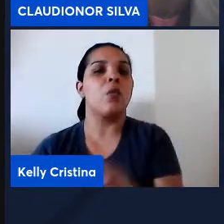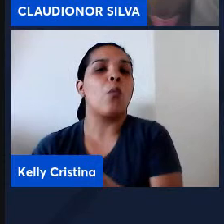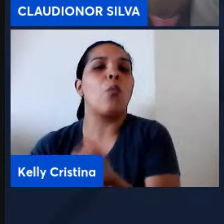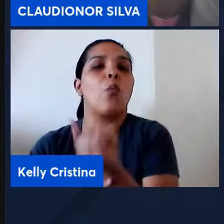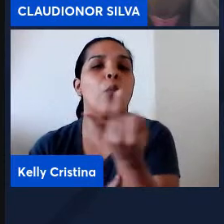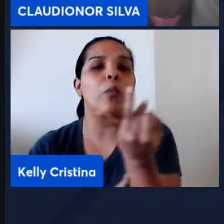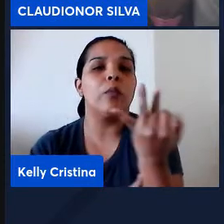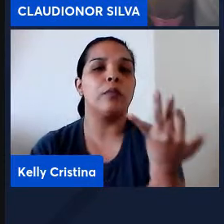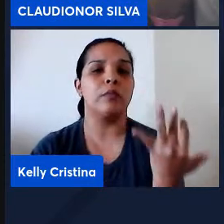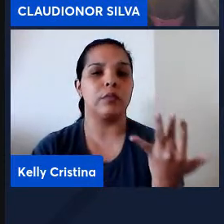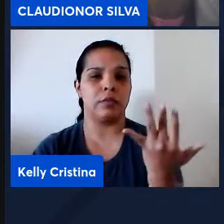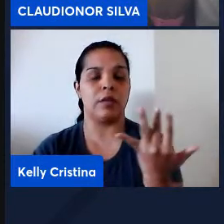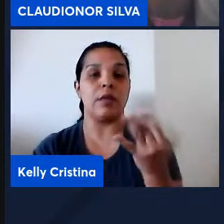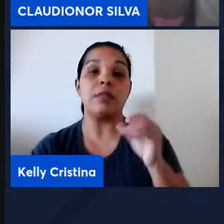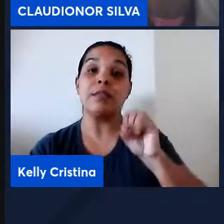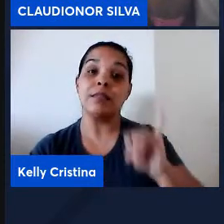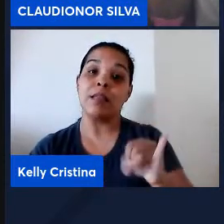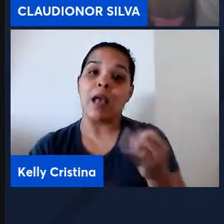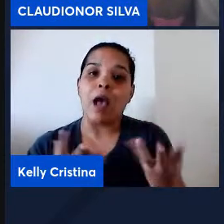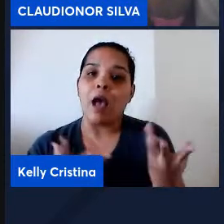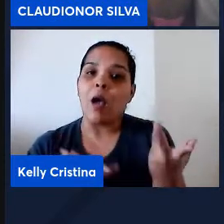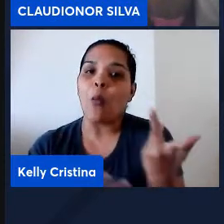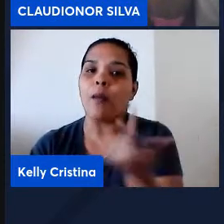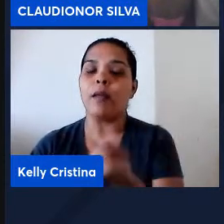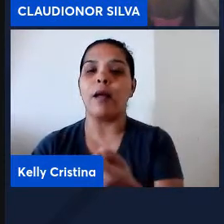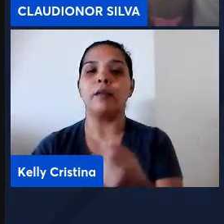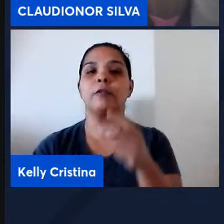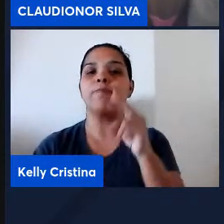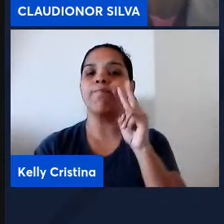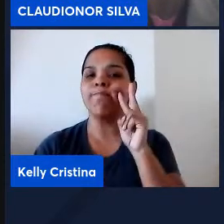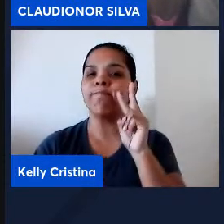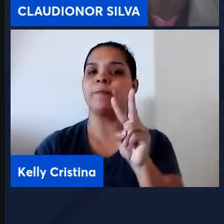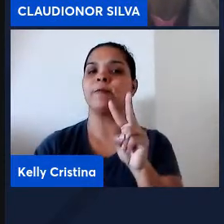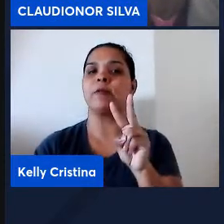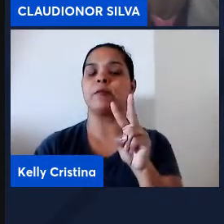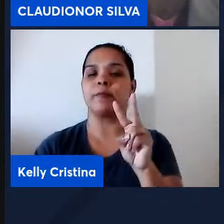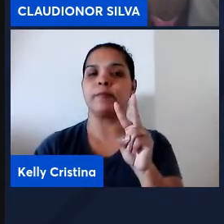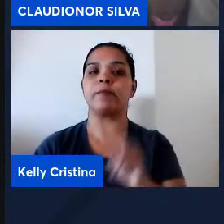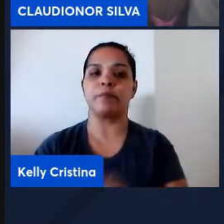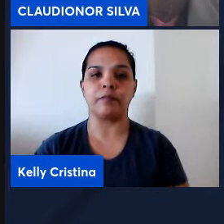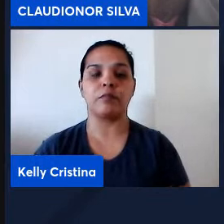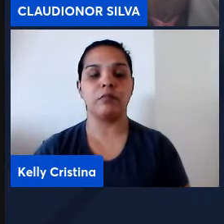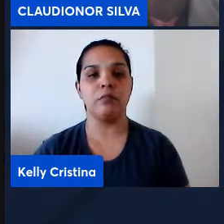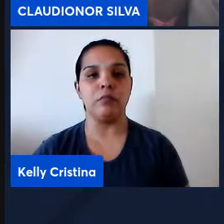quantitativos se a qualidade não for observada. Então, eu